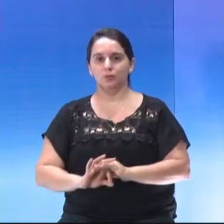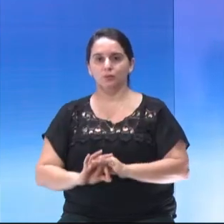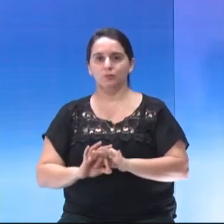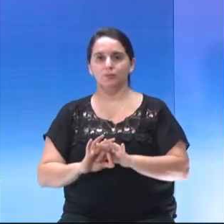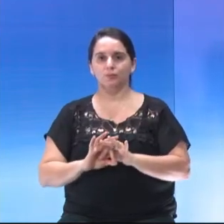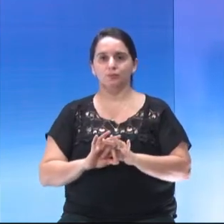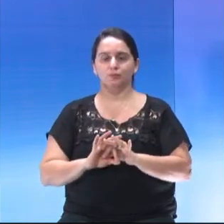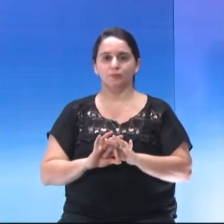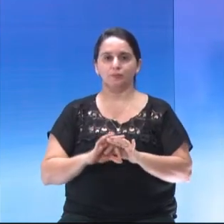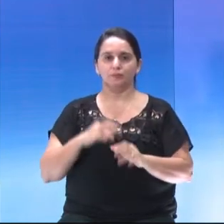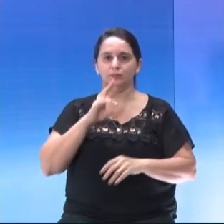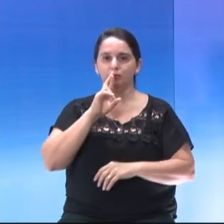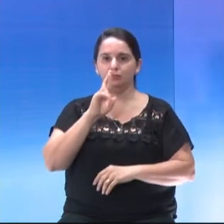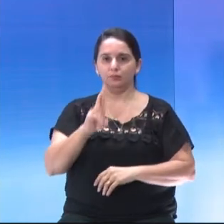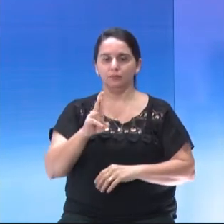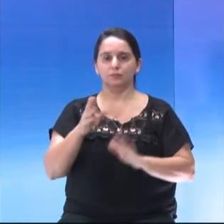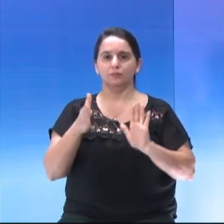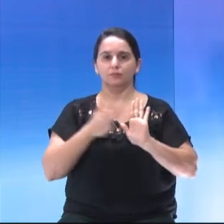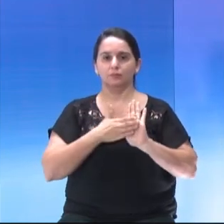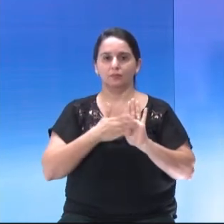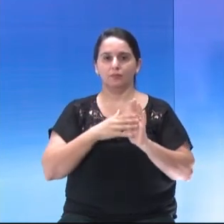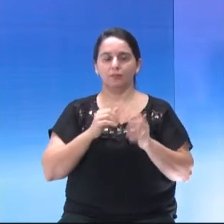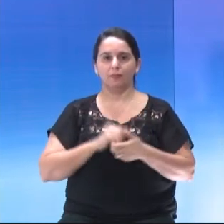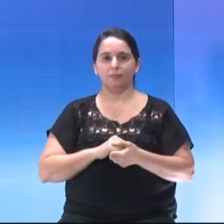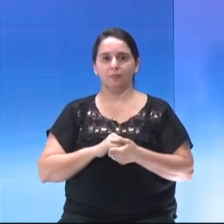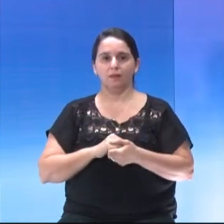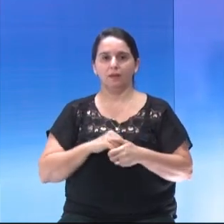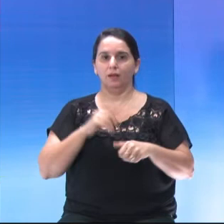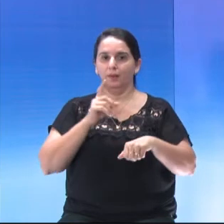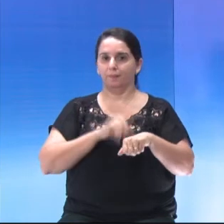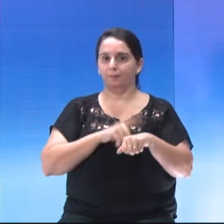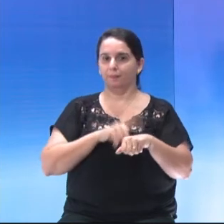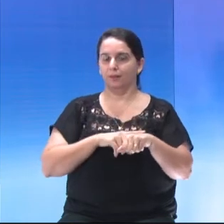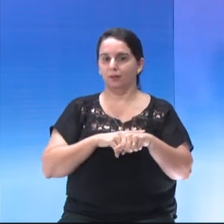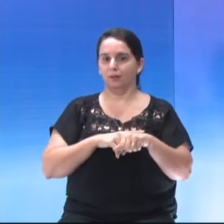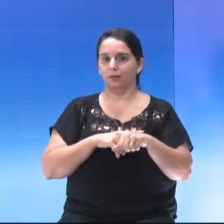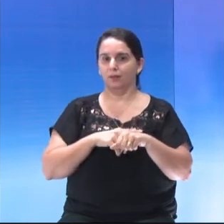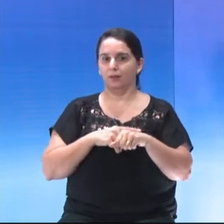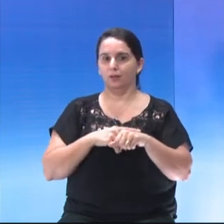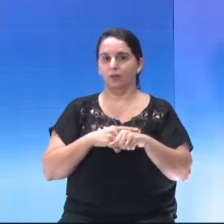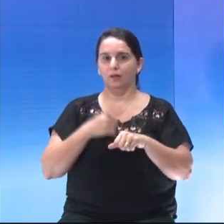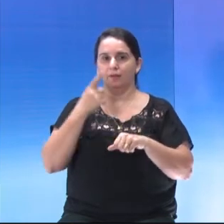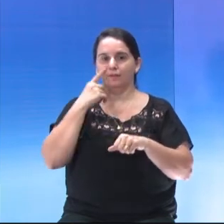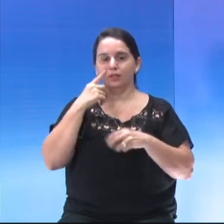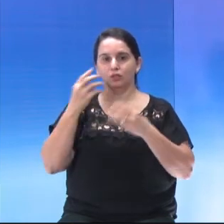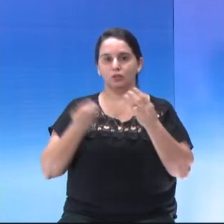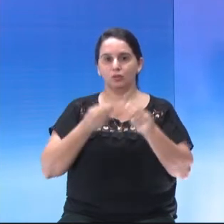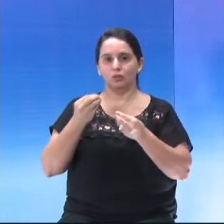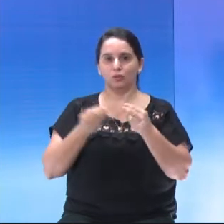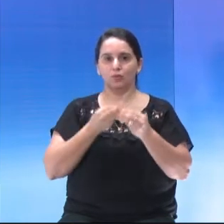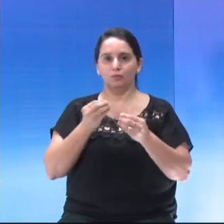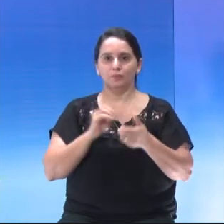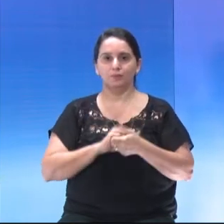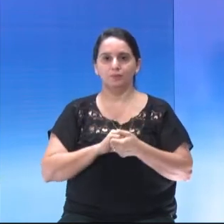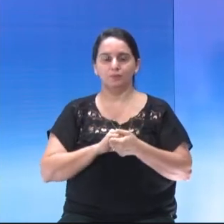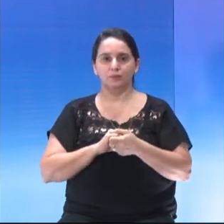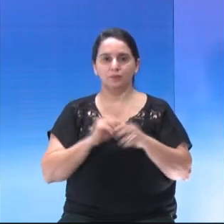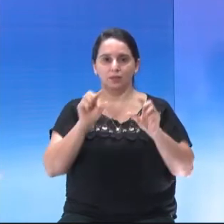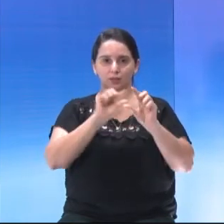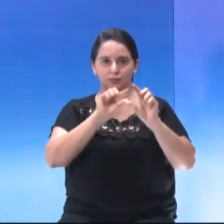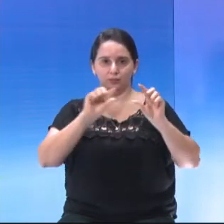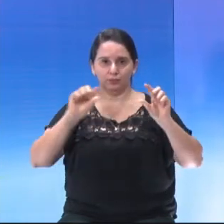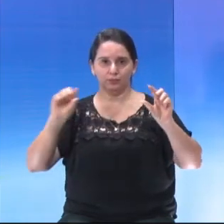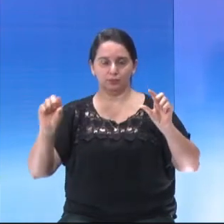para a resolução de fato. Nessa primeira equação, acompanhe o cursor da seta. Nós temos aqui